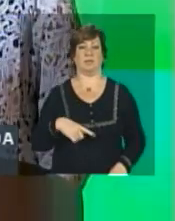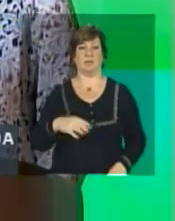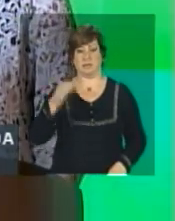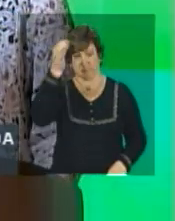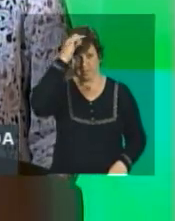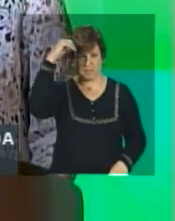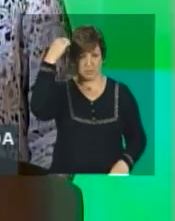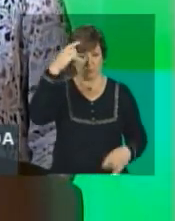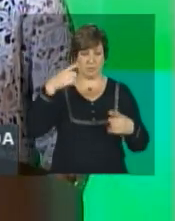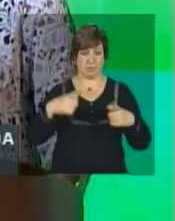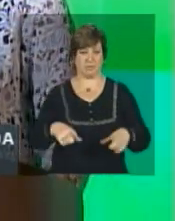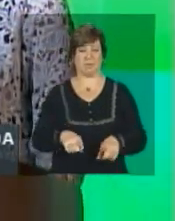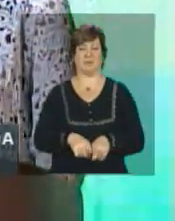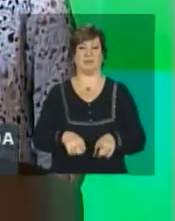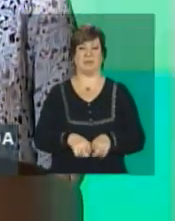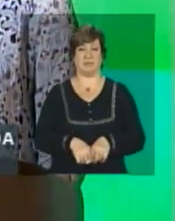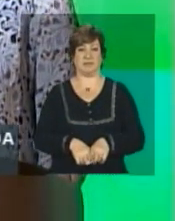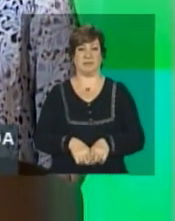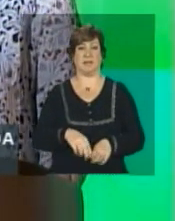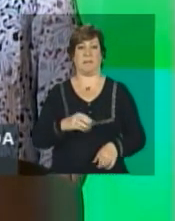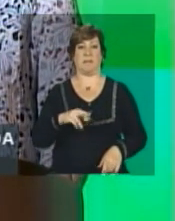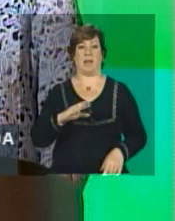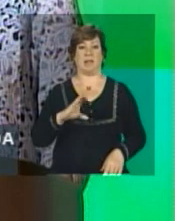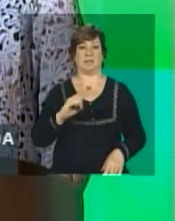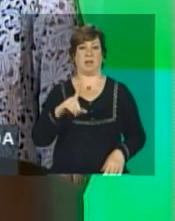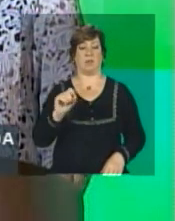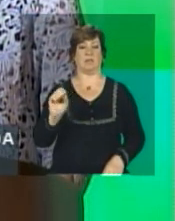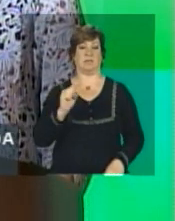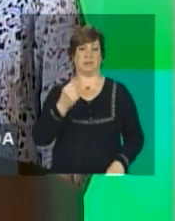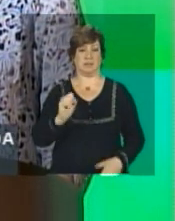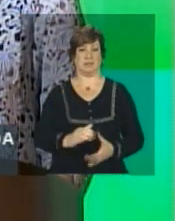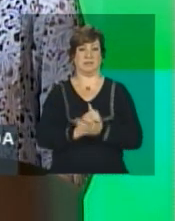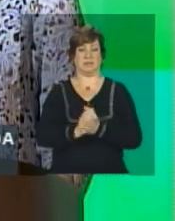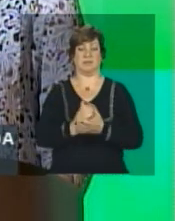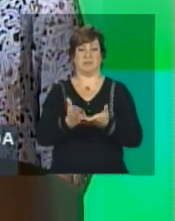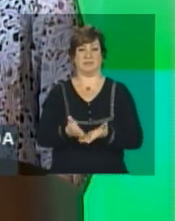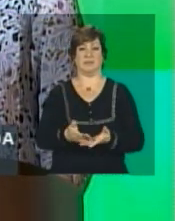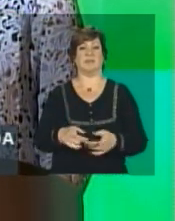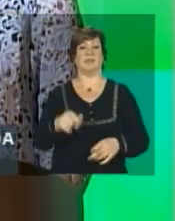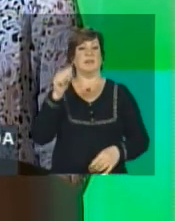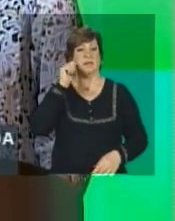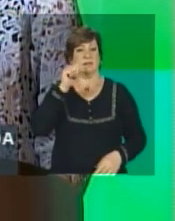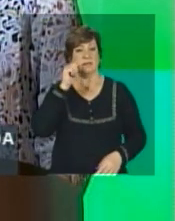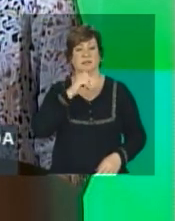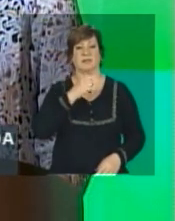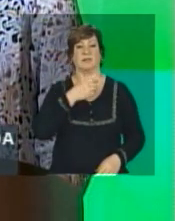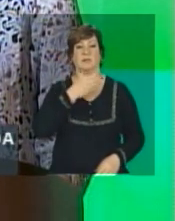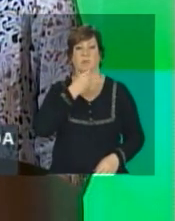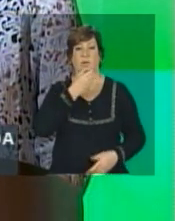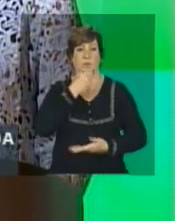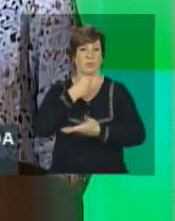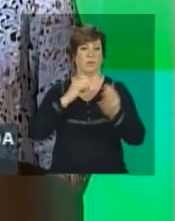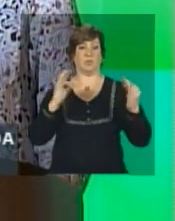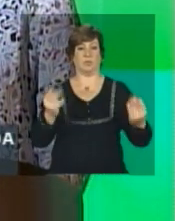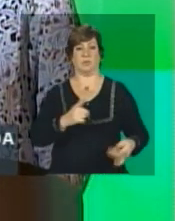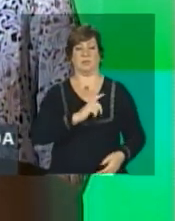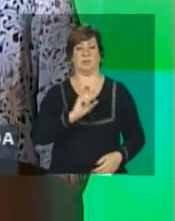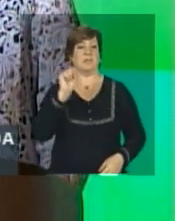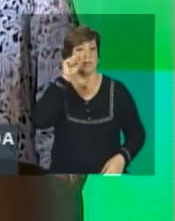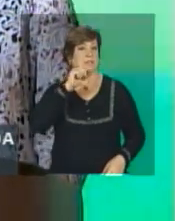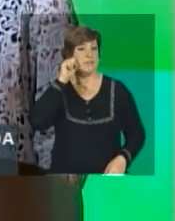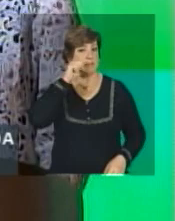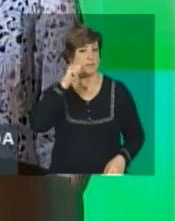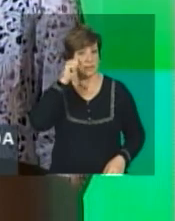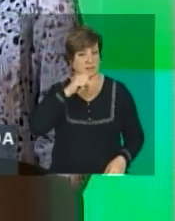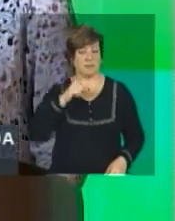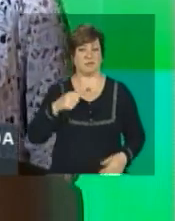Espírito Santo, Marcelo Deda, de Sergipe, senhora e senhores senadores, Marta